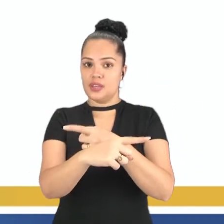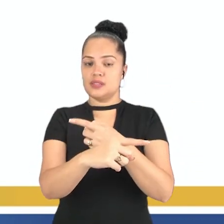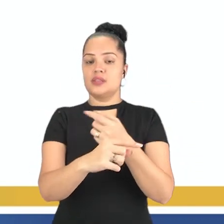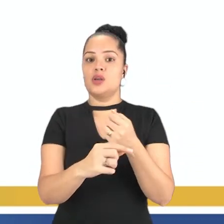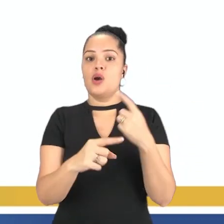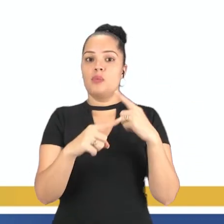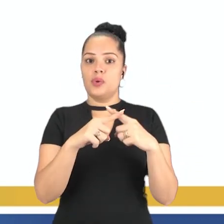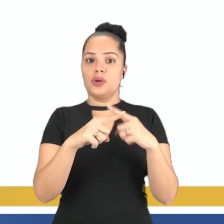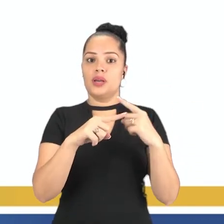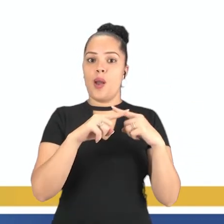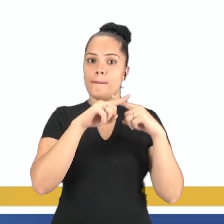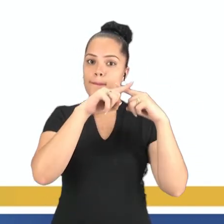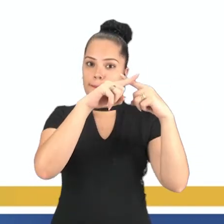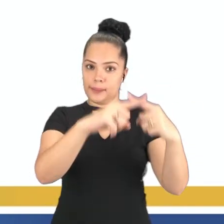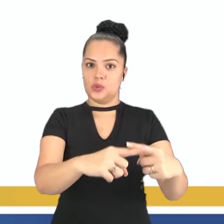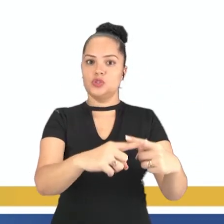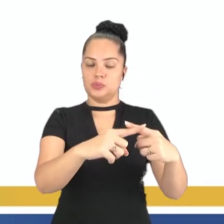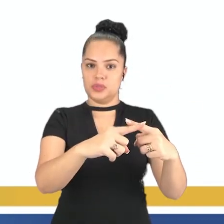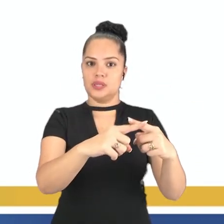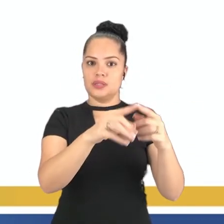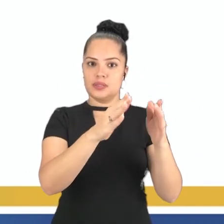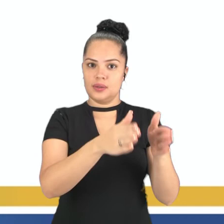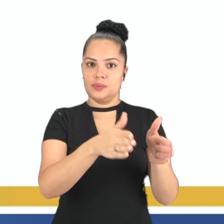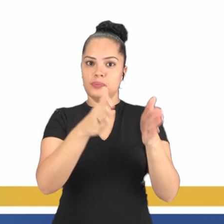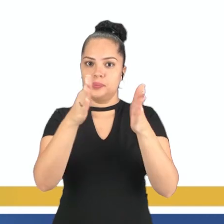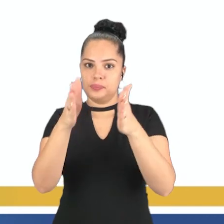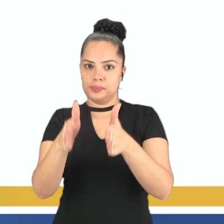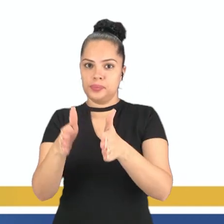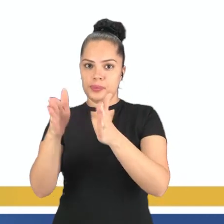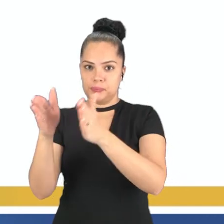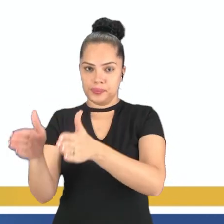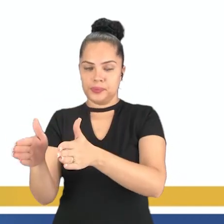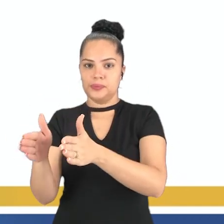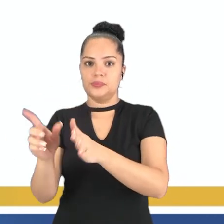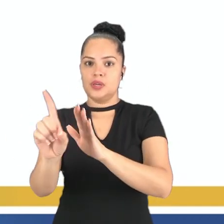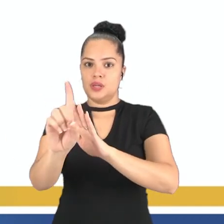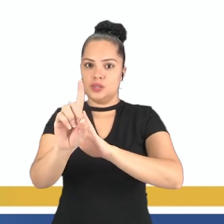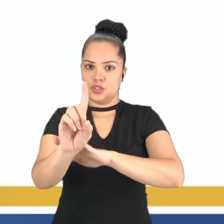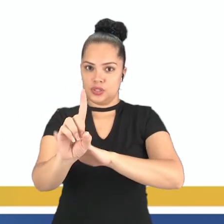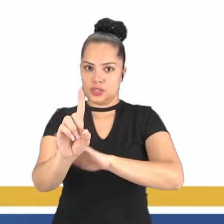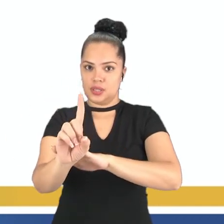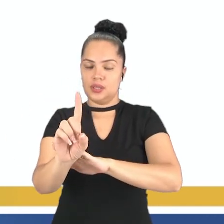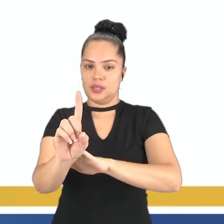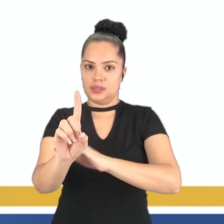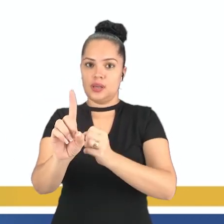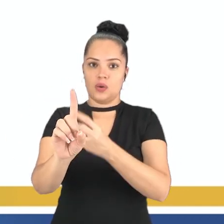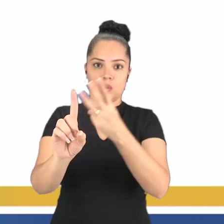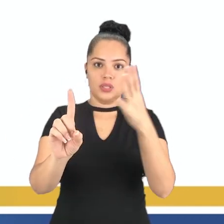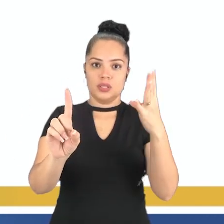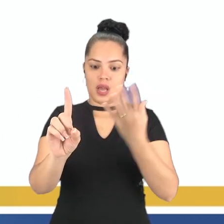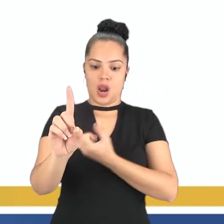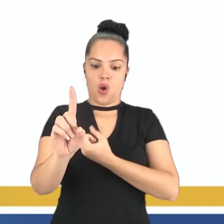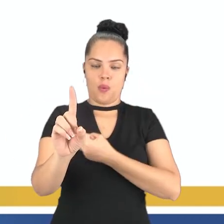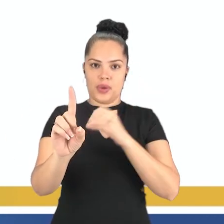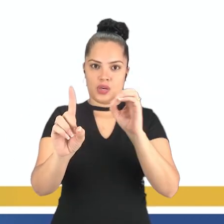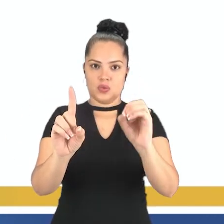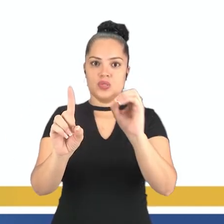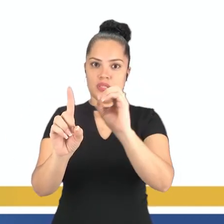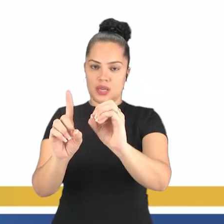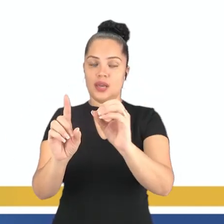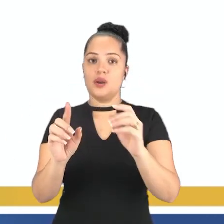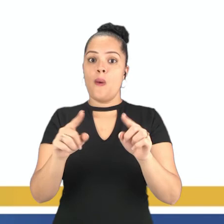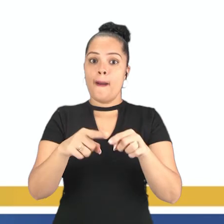na multiplicação eu vou andar a quantidade de zeros para a direita, na divisão a gente vai fazer da